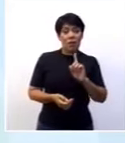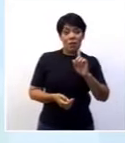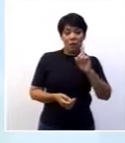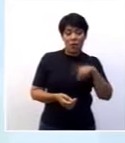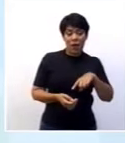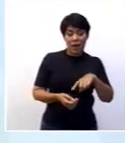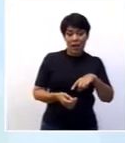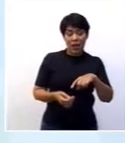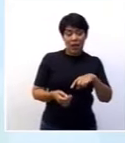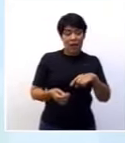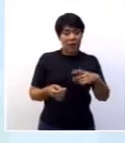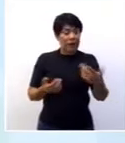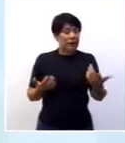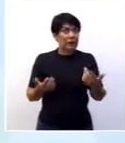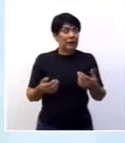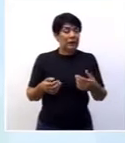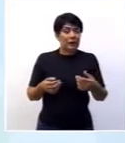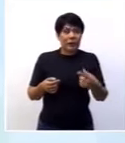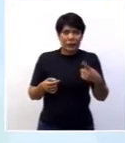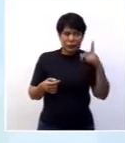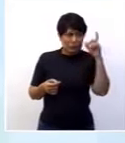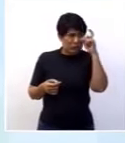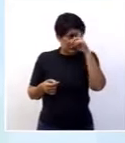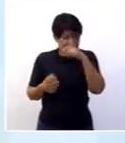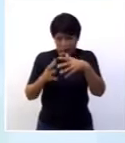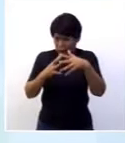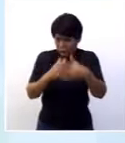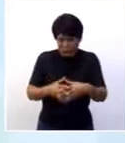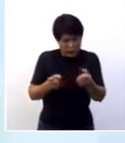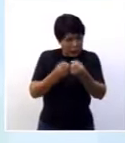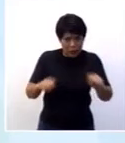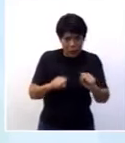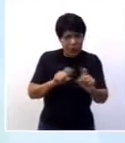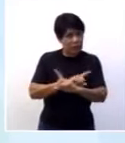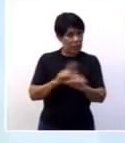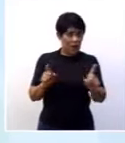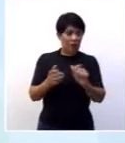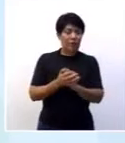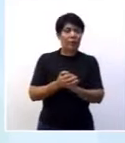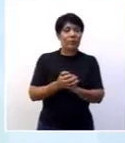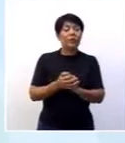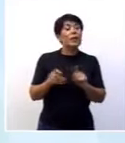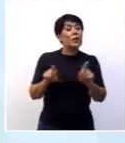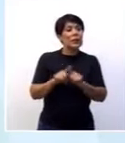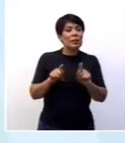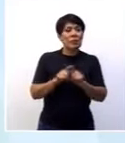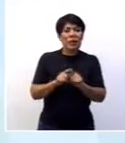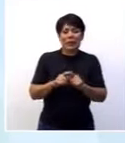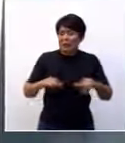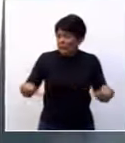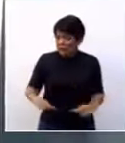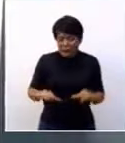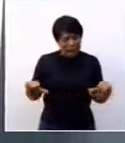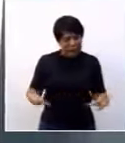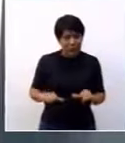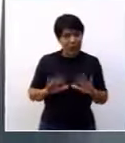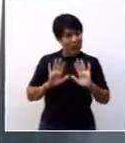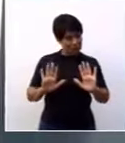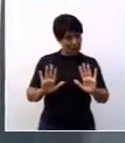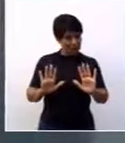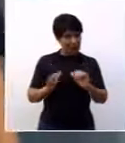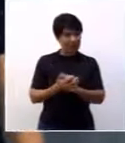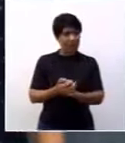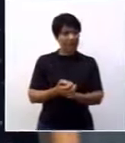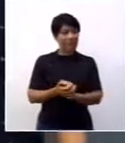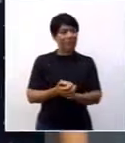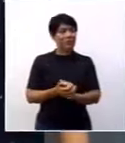tá certo? Desenvolver esse quadro, e tampouco motivo para drama. Em mim, por favor,